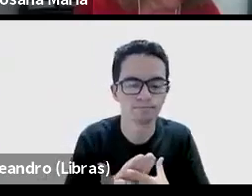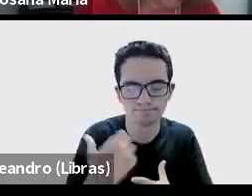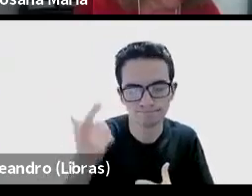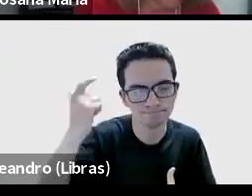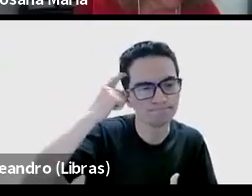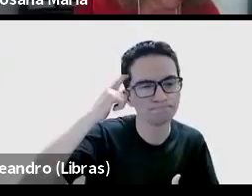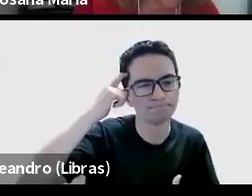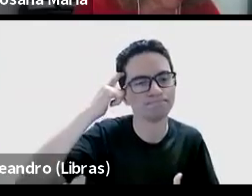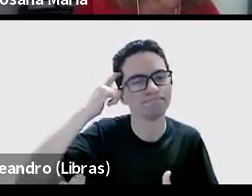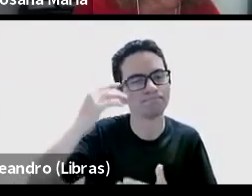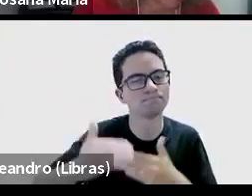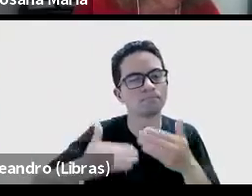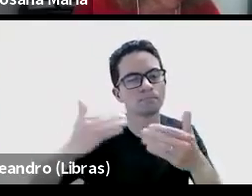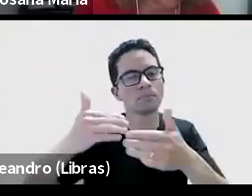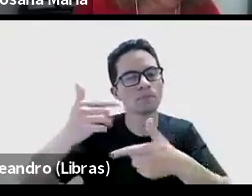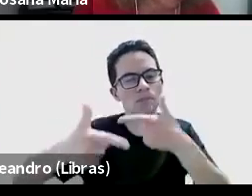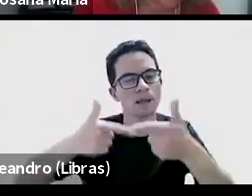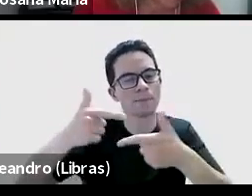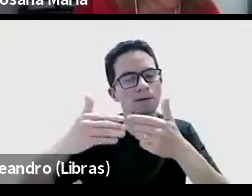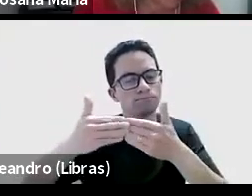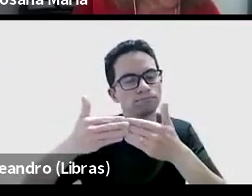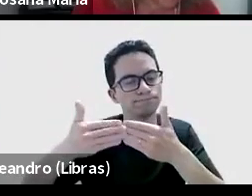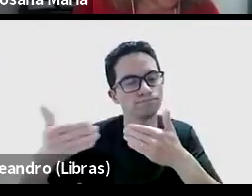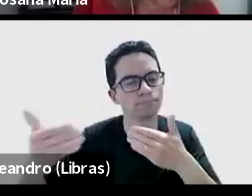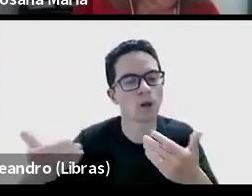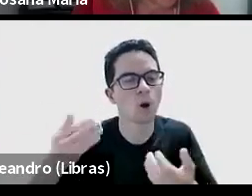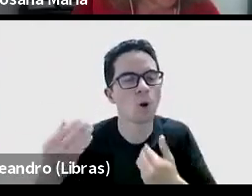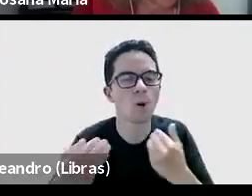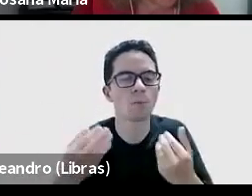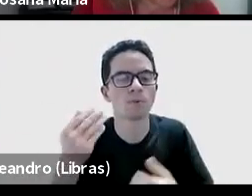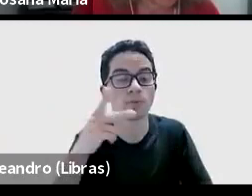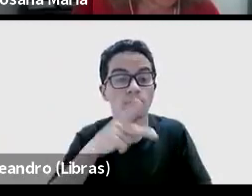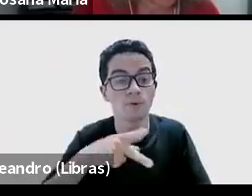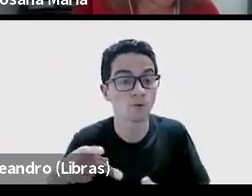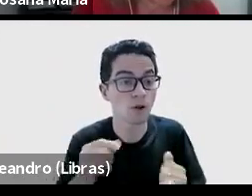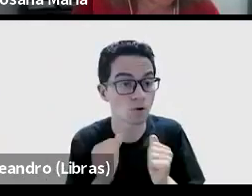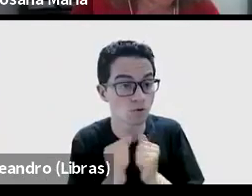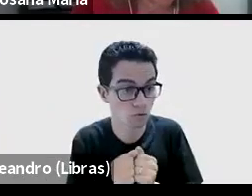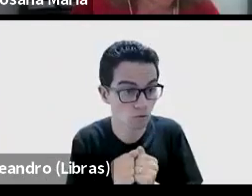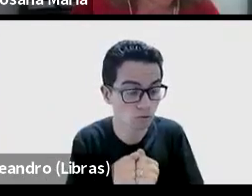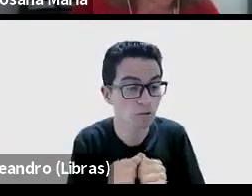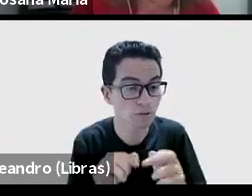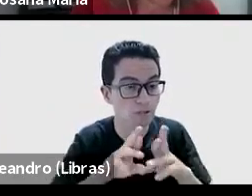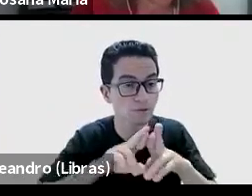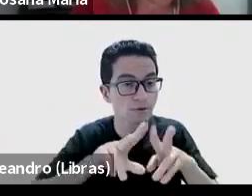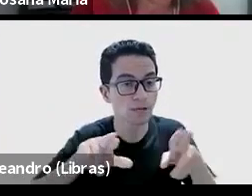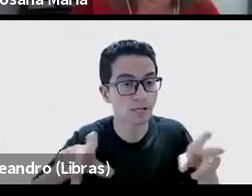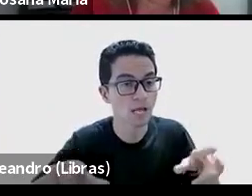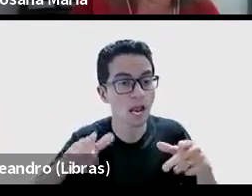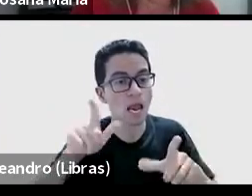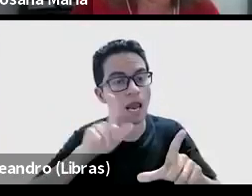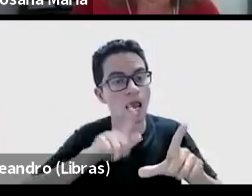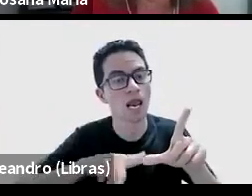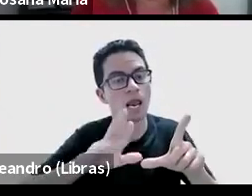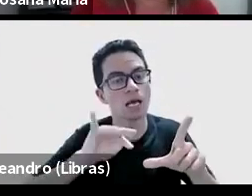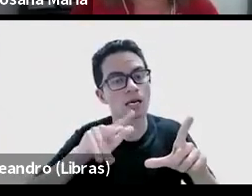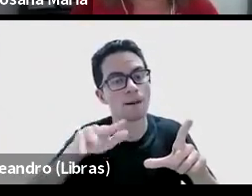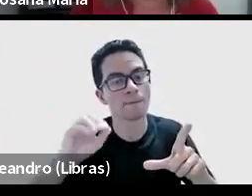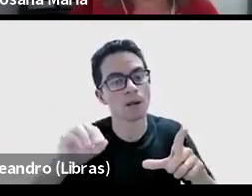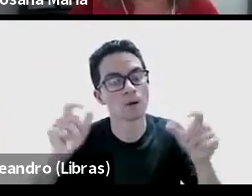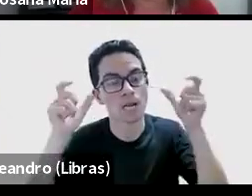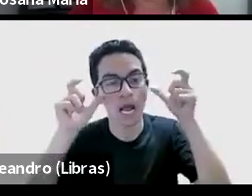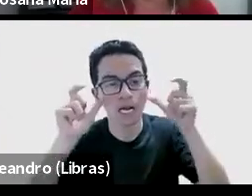e desenvolvendo o trabalho? Com os professores, por meio do multiletramento engajado e atividade